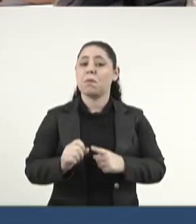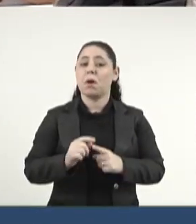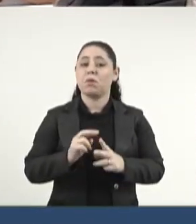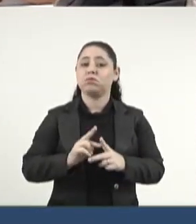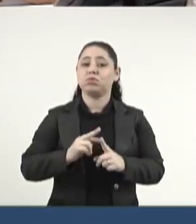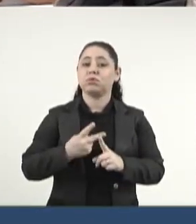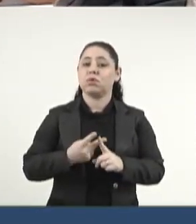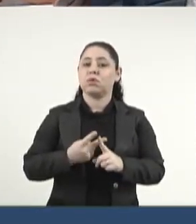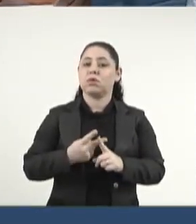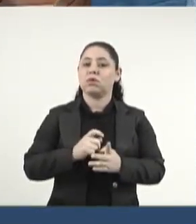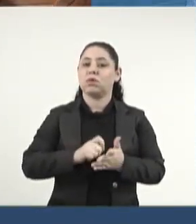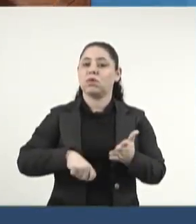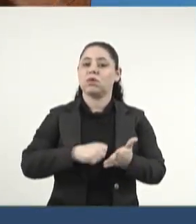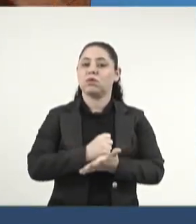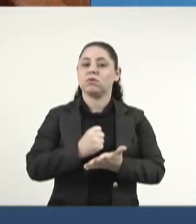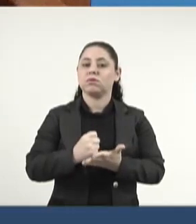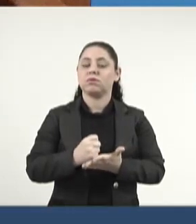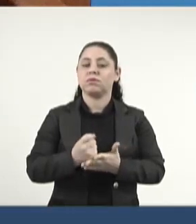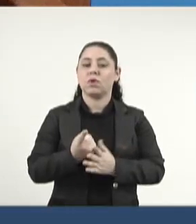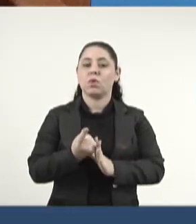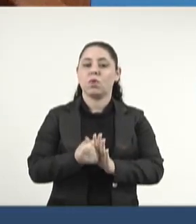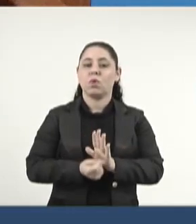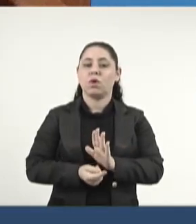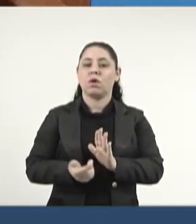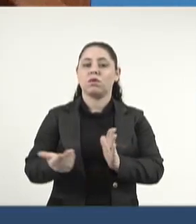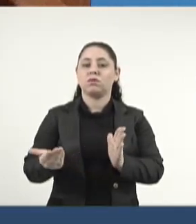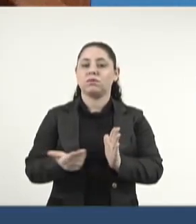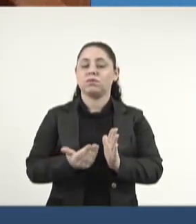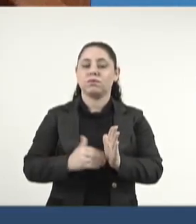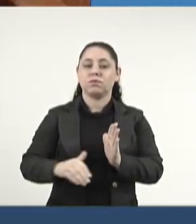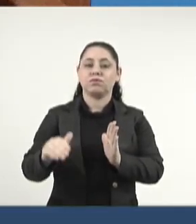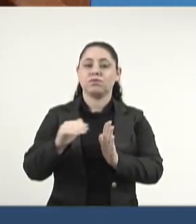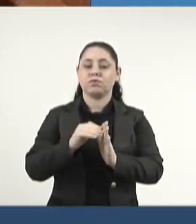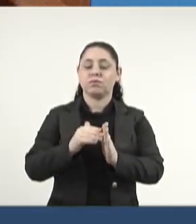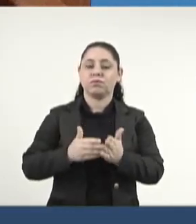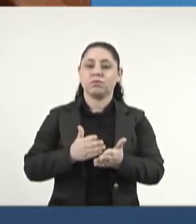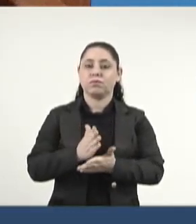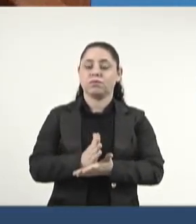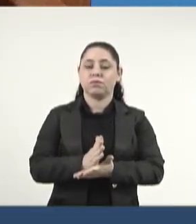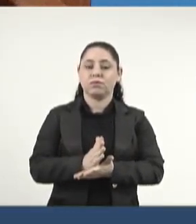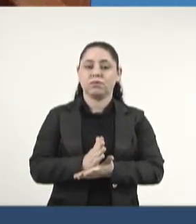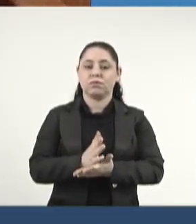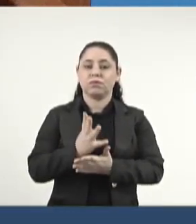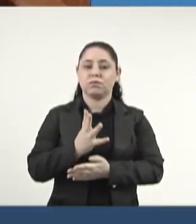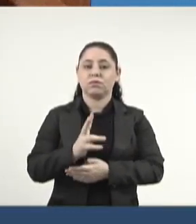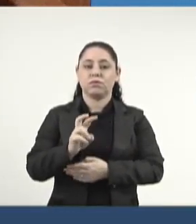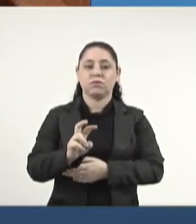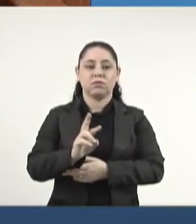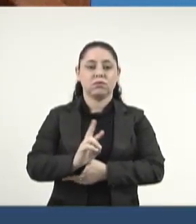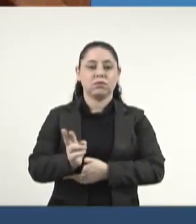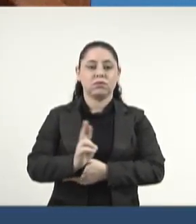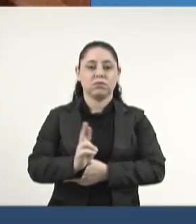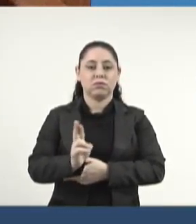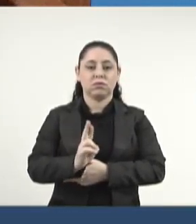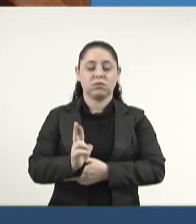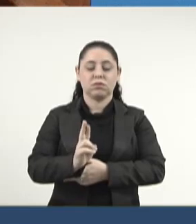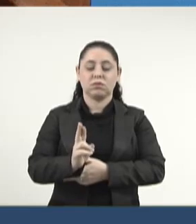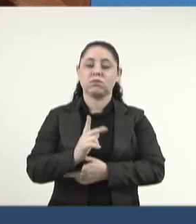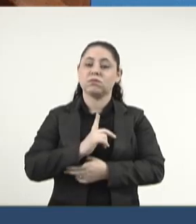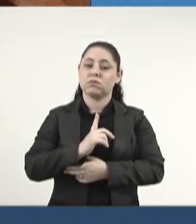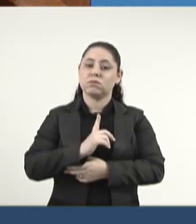esse contrato, o valor, aprovou em R$ 45, segundo